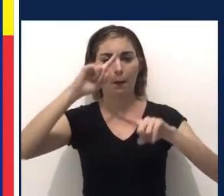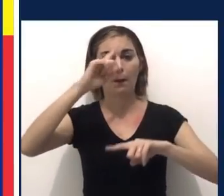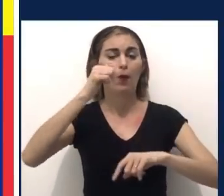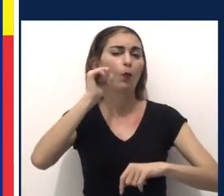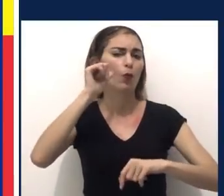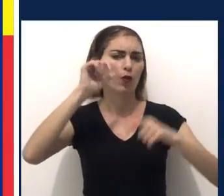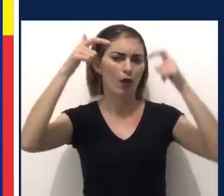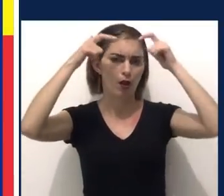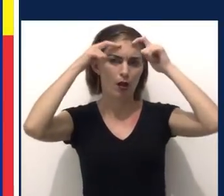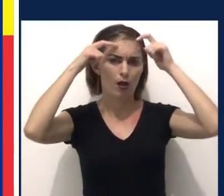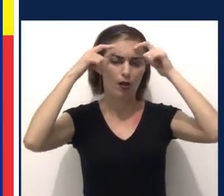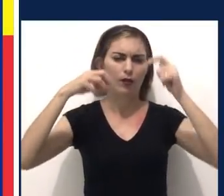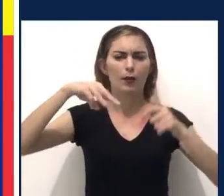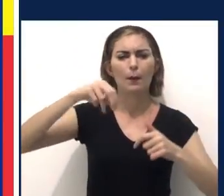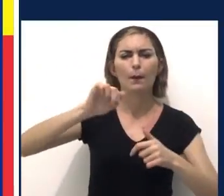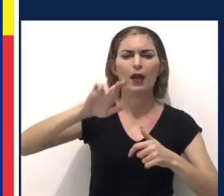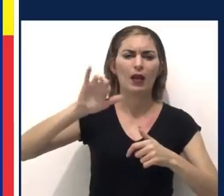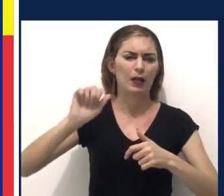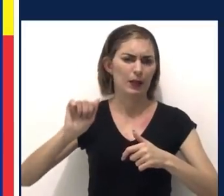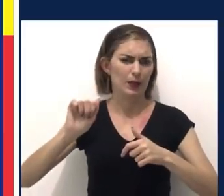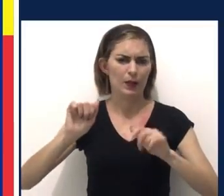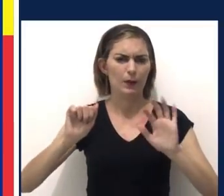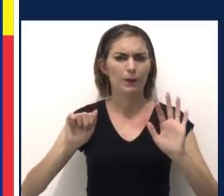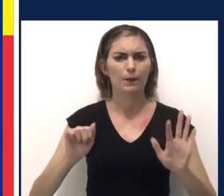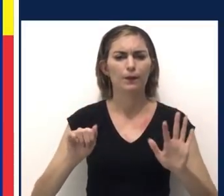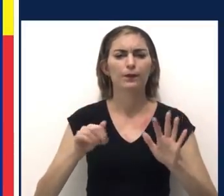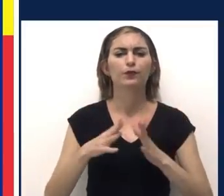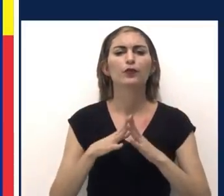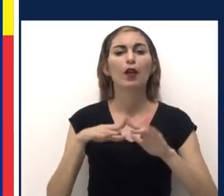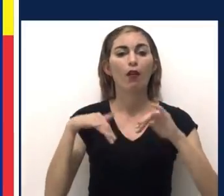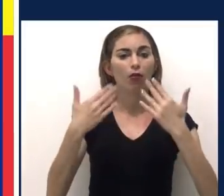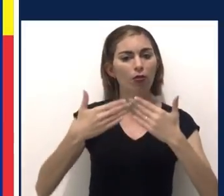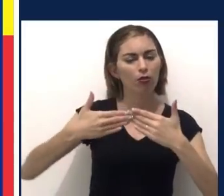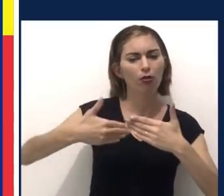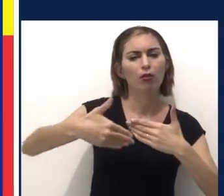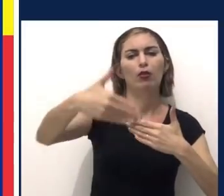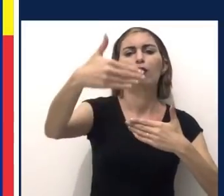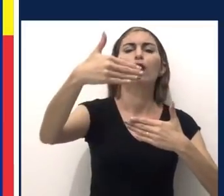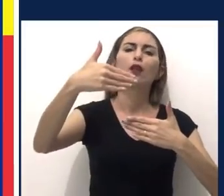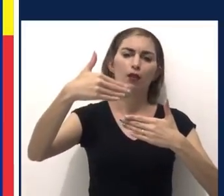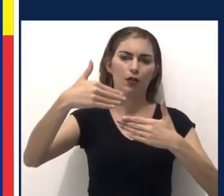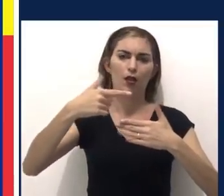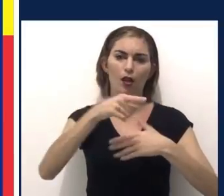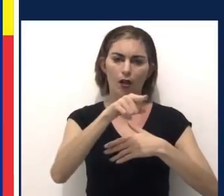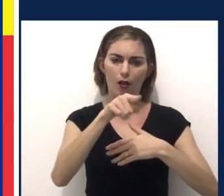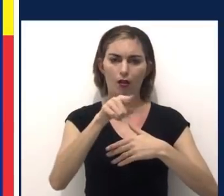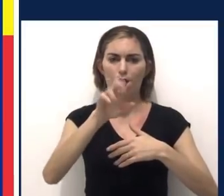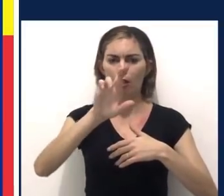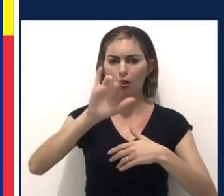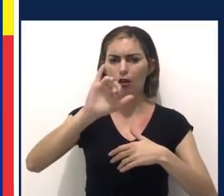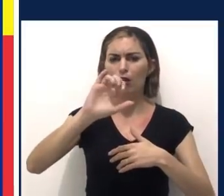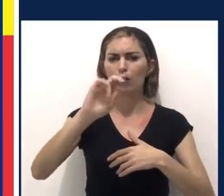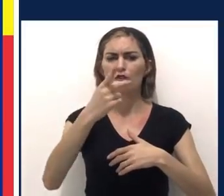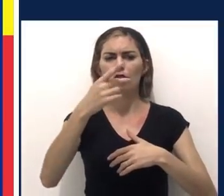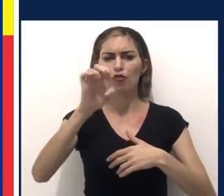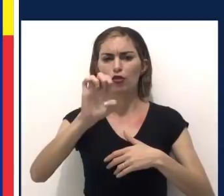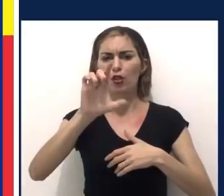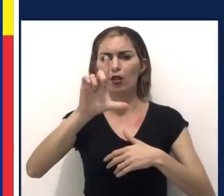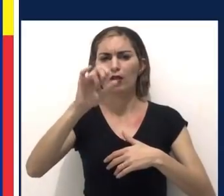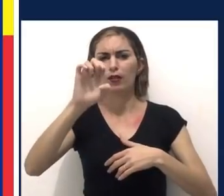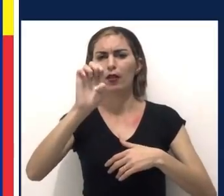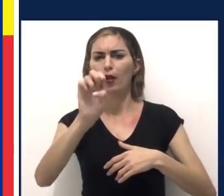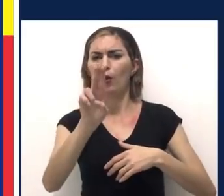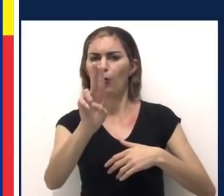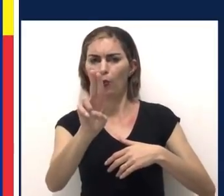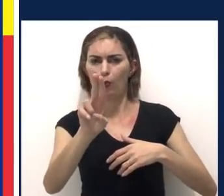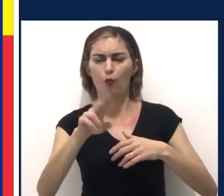nomeado pela rainha Maria de Médici. A partir de então, Richelieu passou a